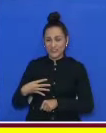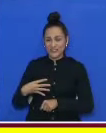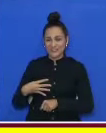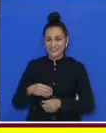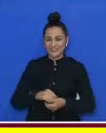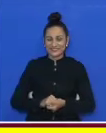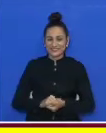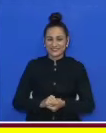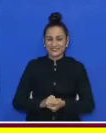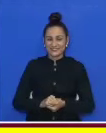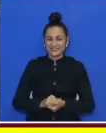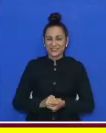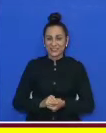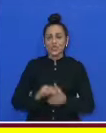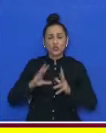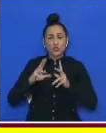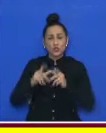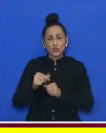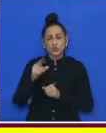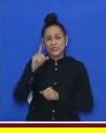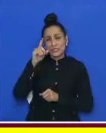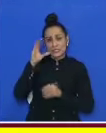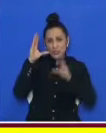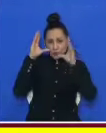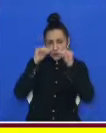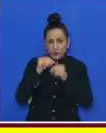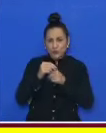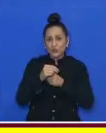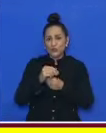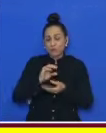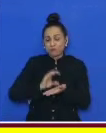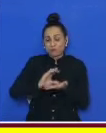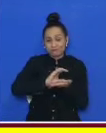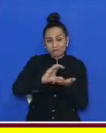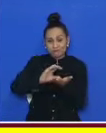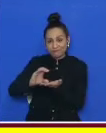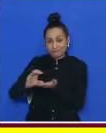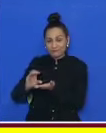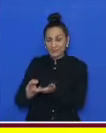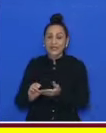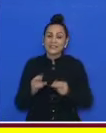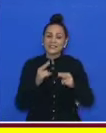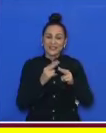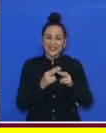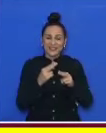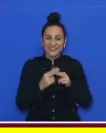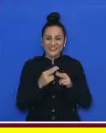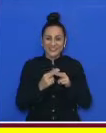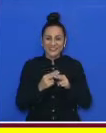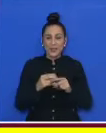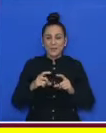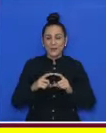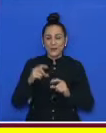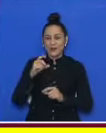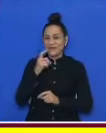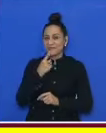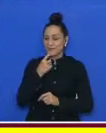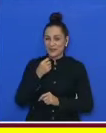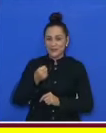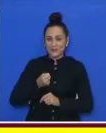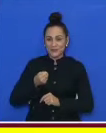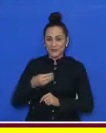14. Todas as noites, milhões em prêmios para você nas loterias Caixa. Bola vermelha número